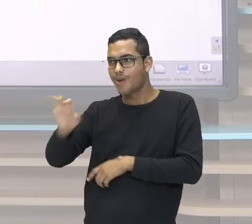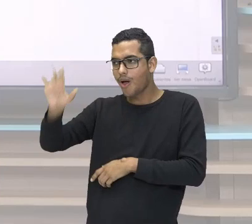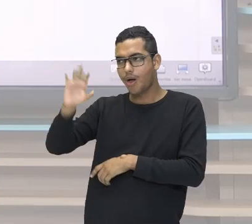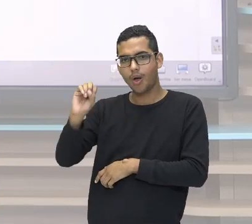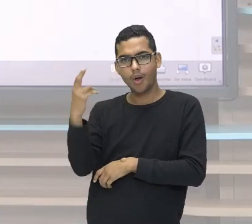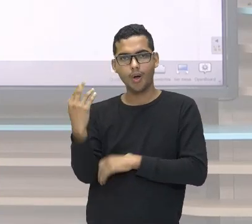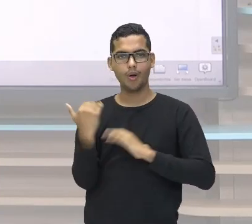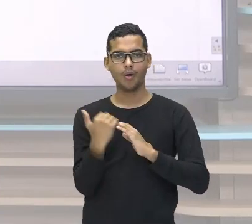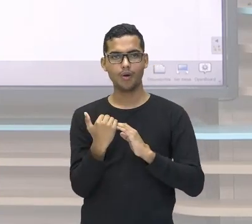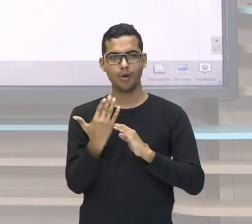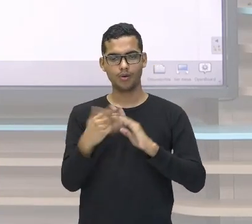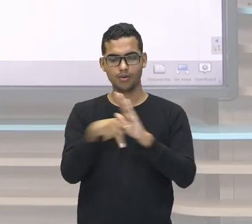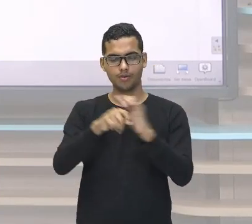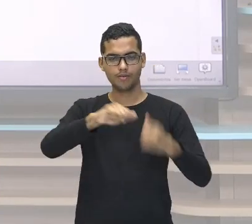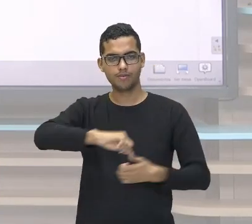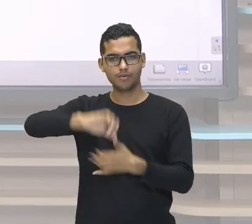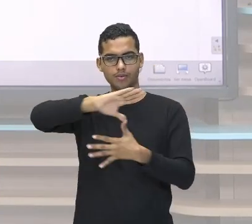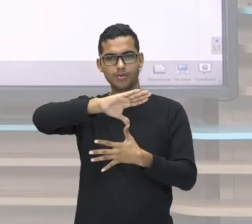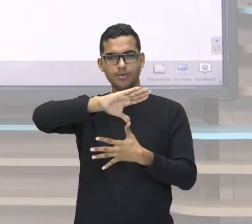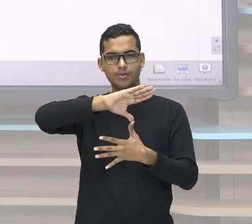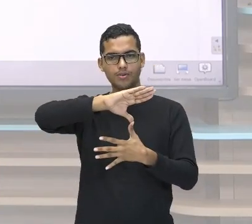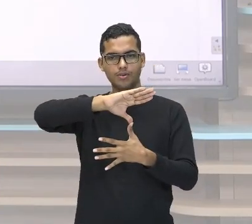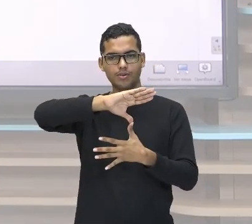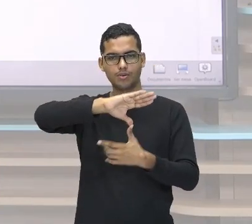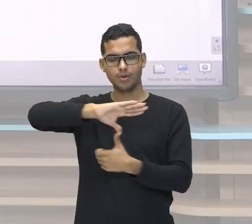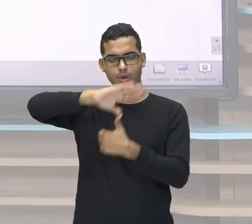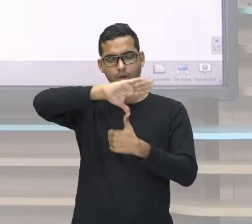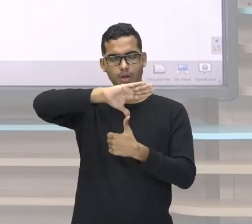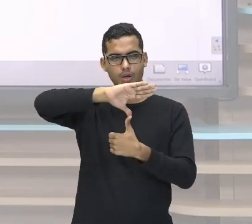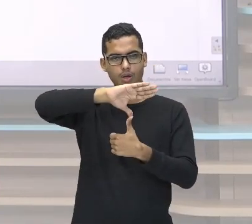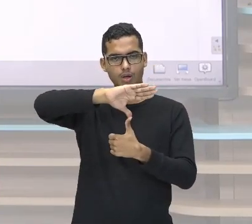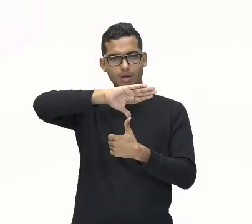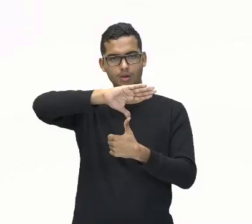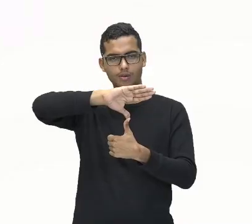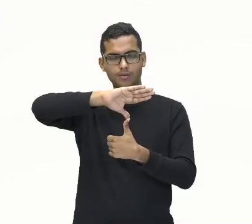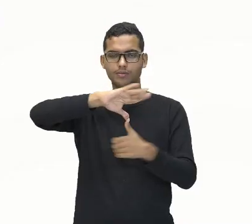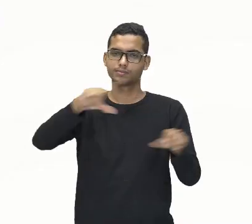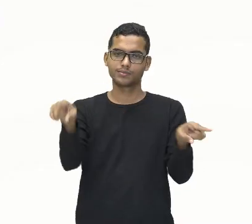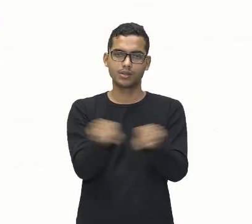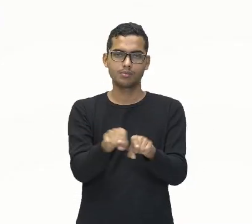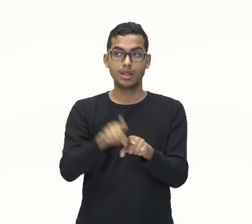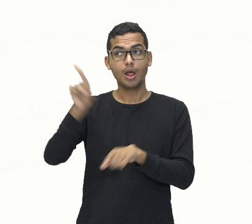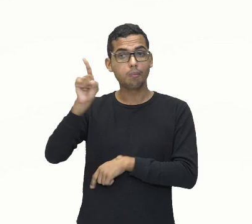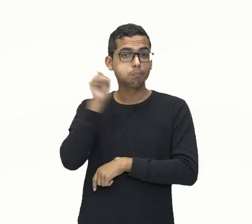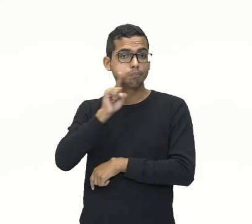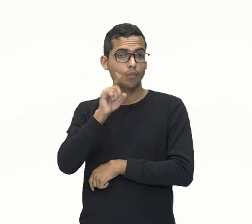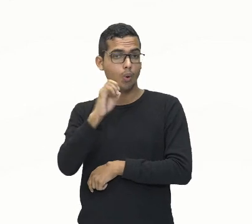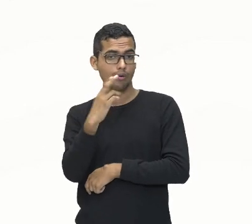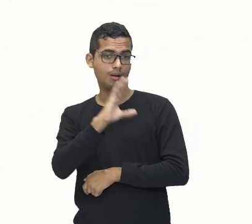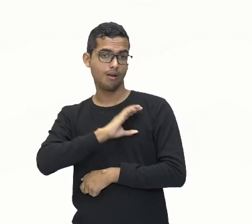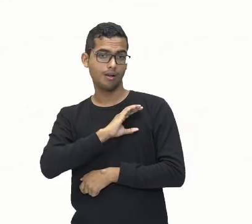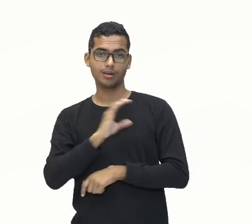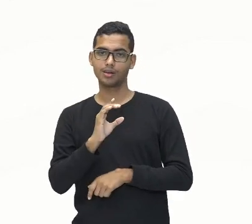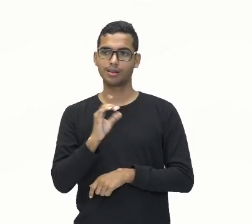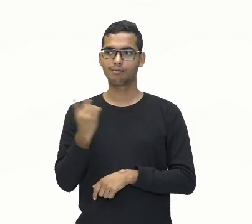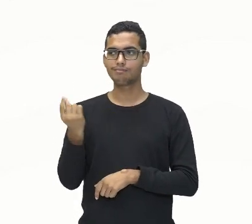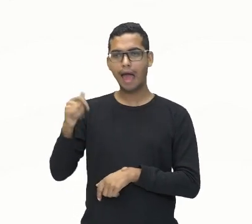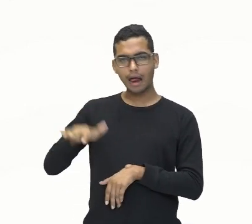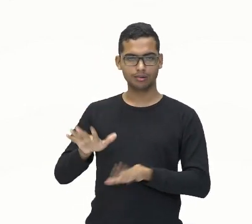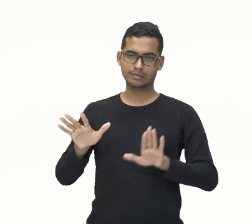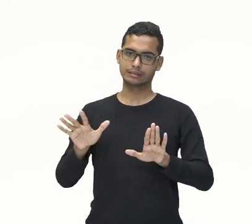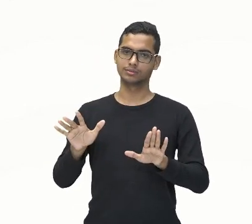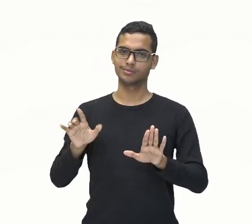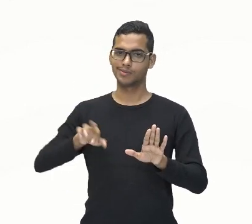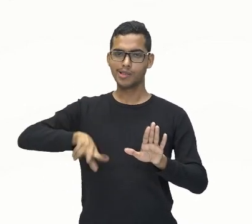na América do Norte, lá nos Estados Unidos, Canadá. Tudo bem? Vamos ver os pontos negativos aqui, então, já que falamos